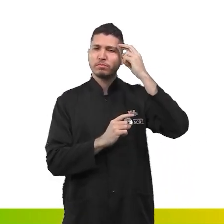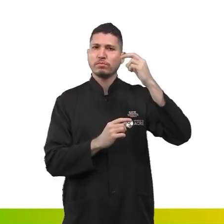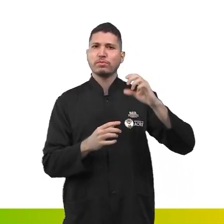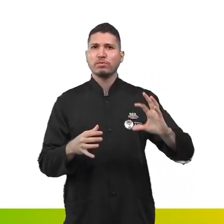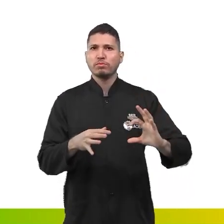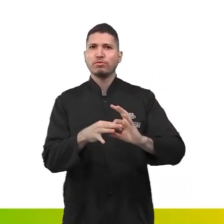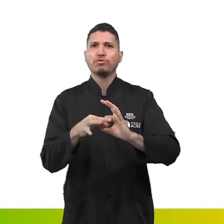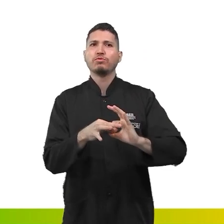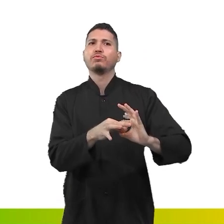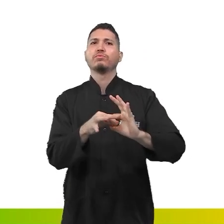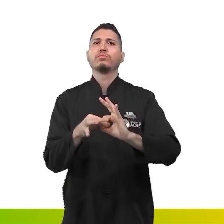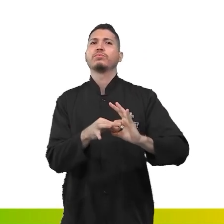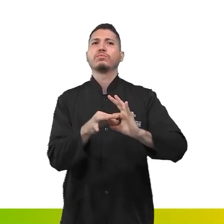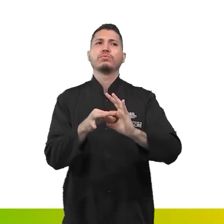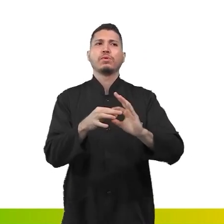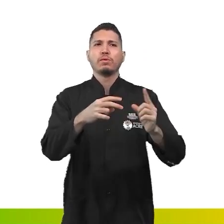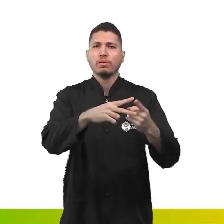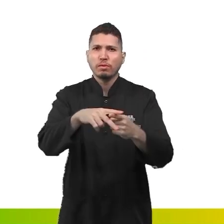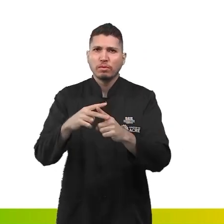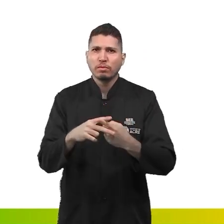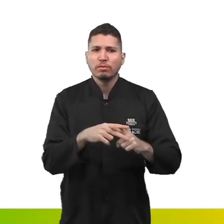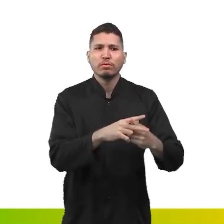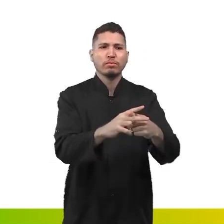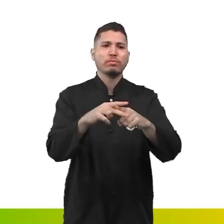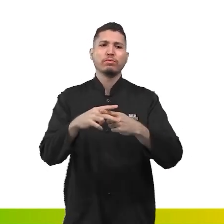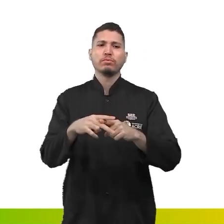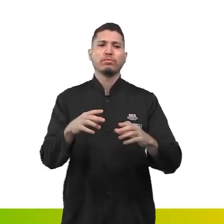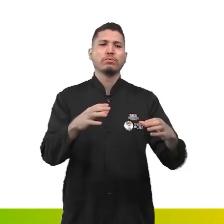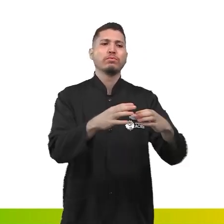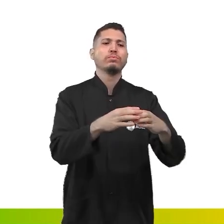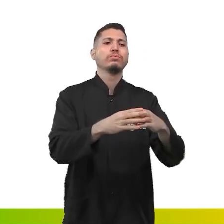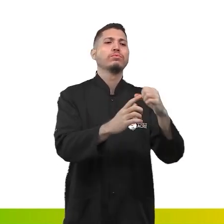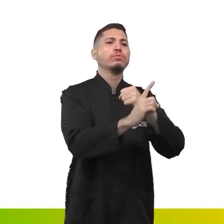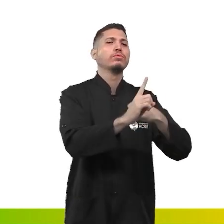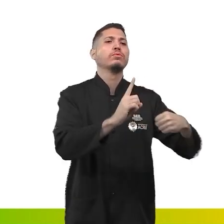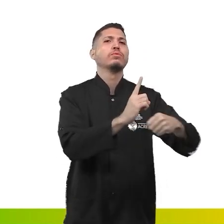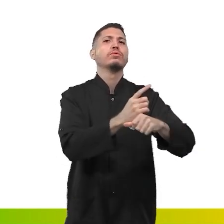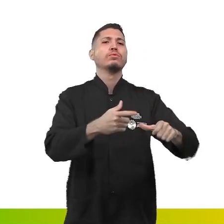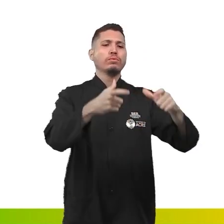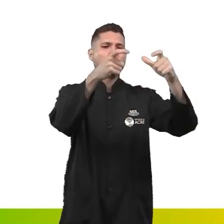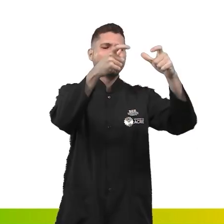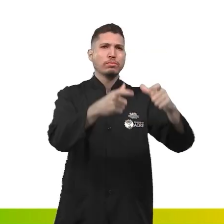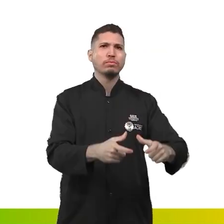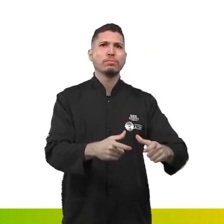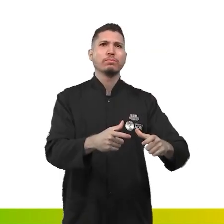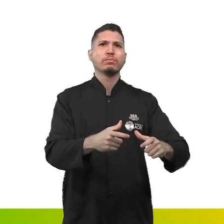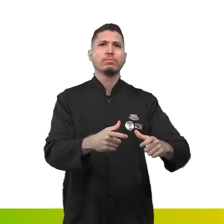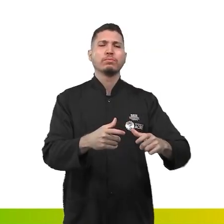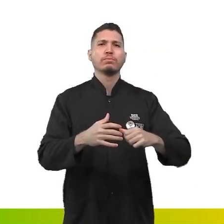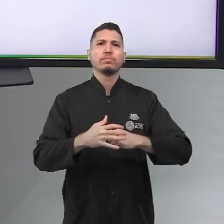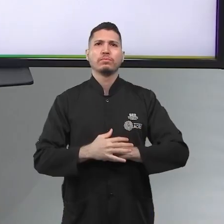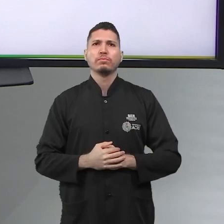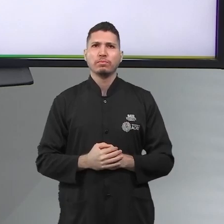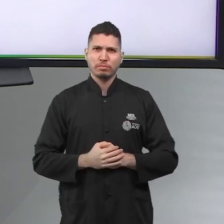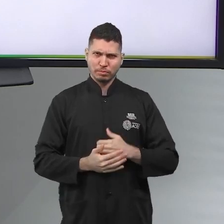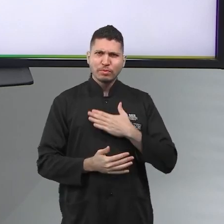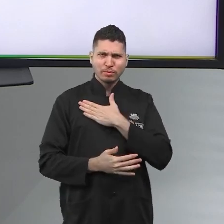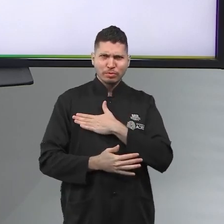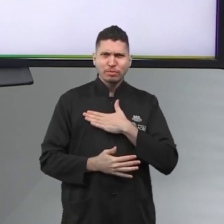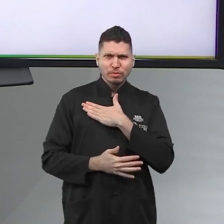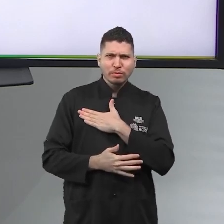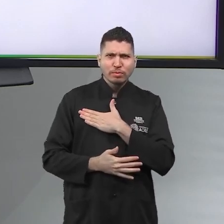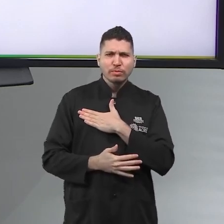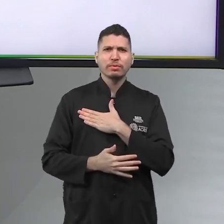dinâmicas, moldando a sociedade e os indivíduos de forma recíproca. Gostou